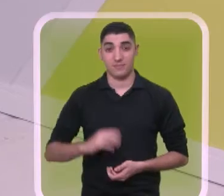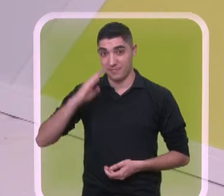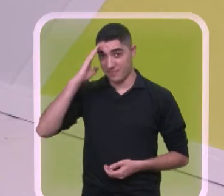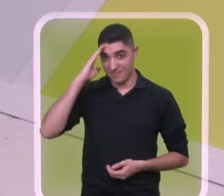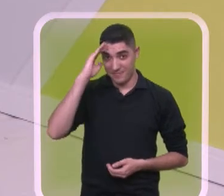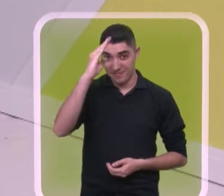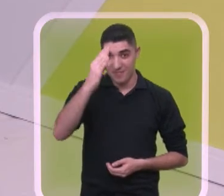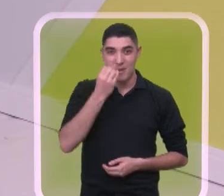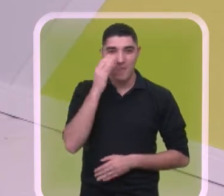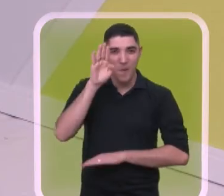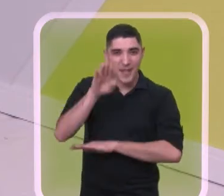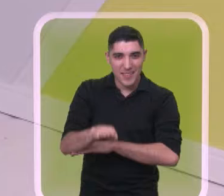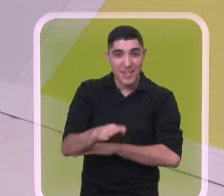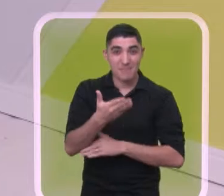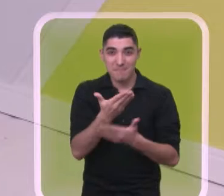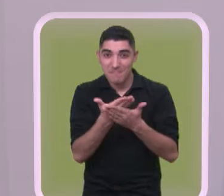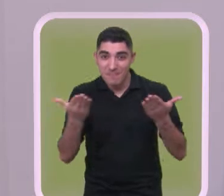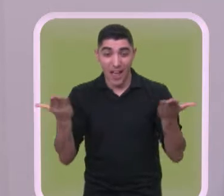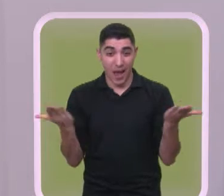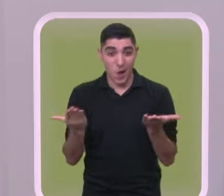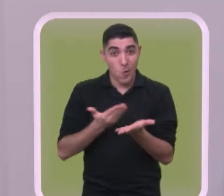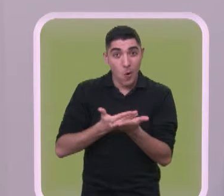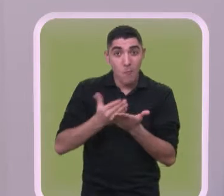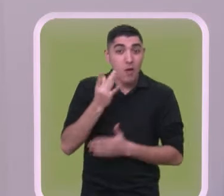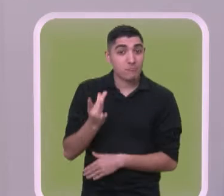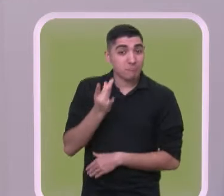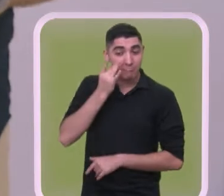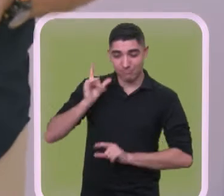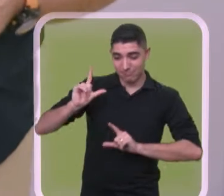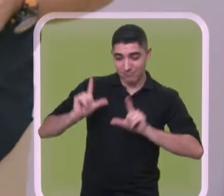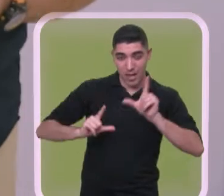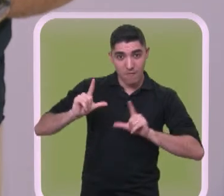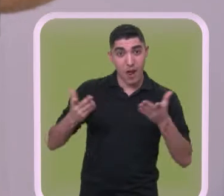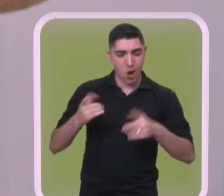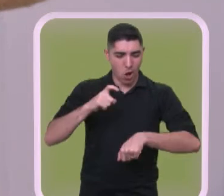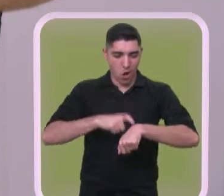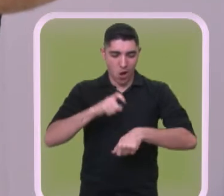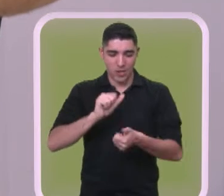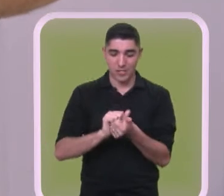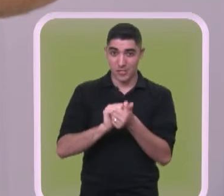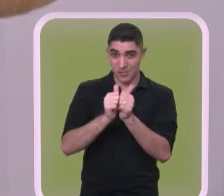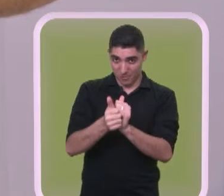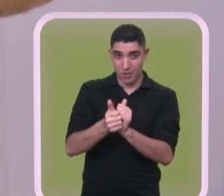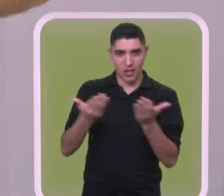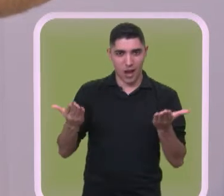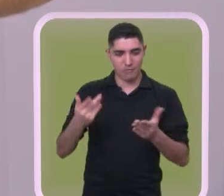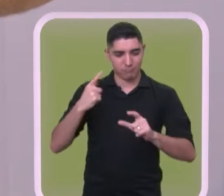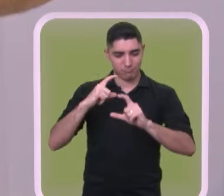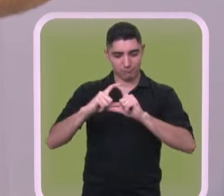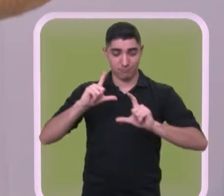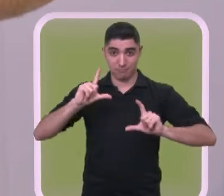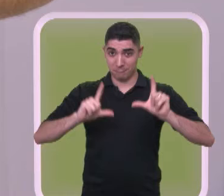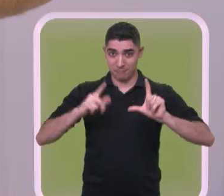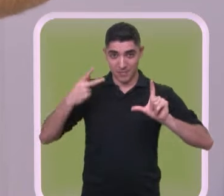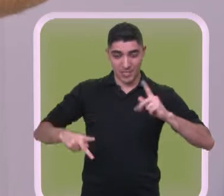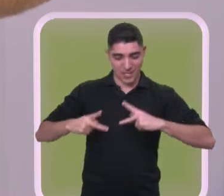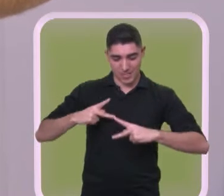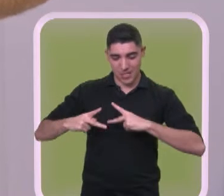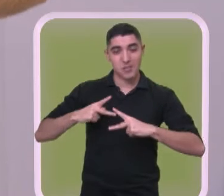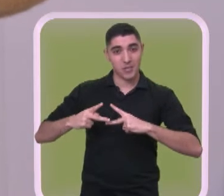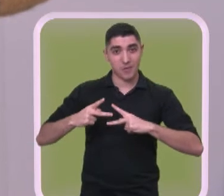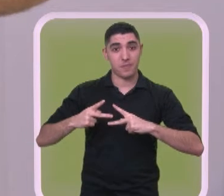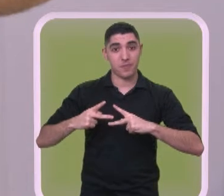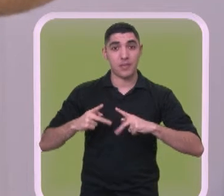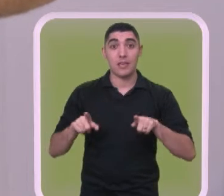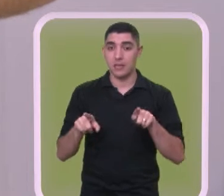Salve, salve, galera! Uma boa tarde para vocês. Está começando ao vivaço o programa Hora do Esporte aqui na tela da TV Câmara de São José dos